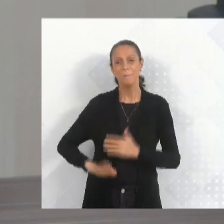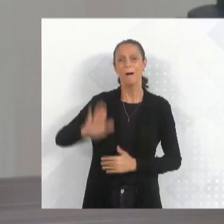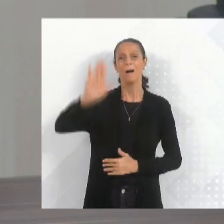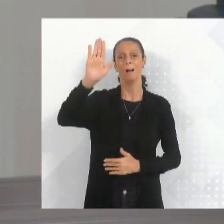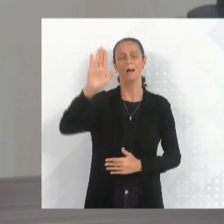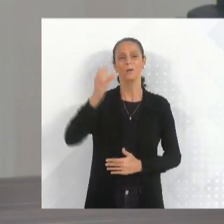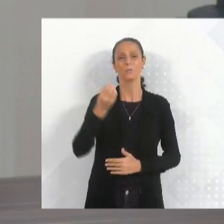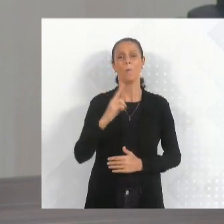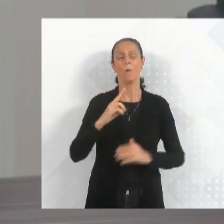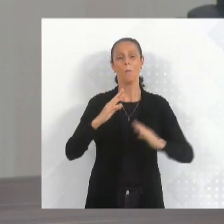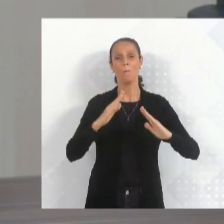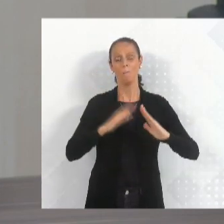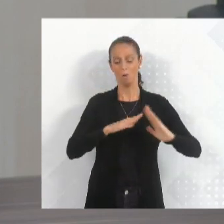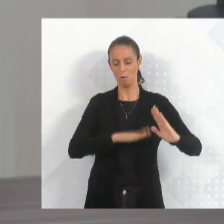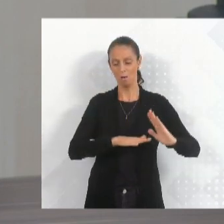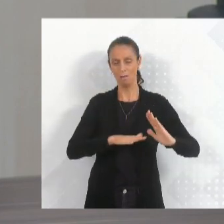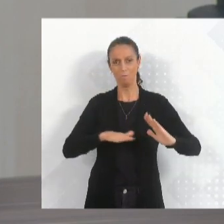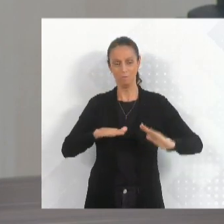mais baixa.